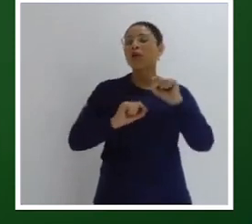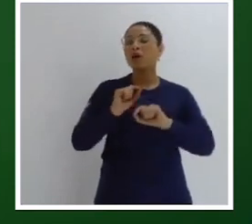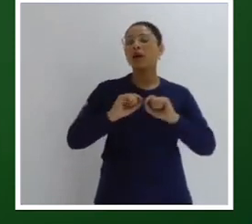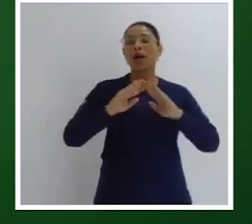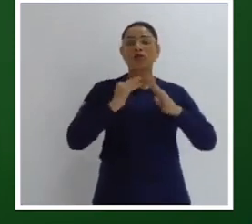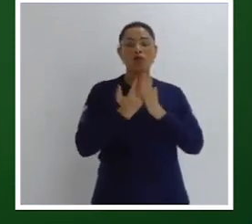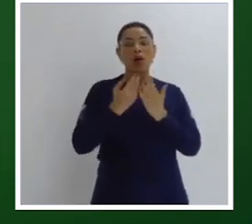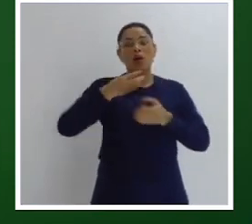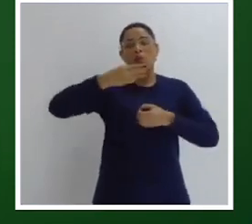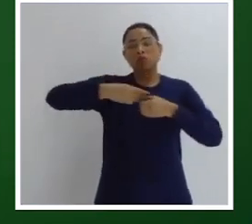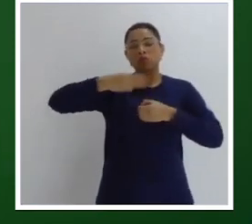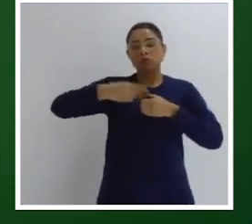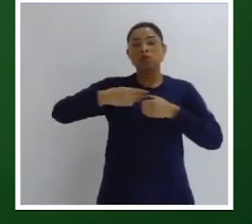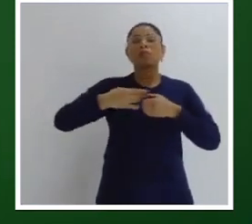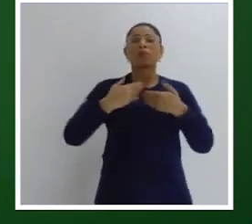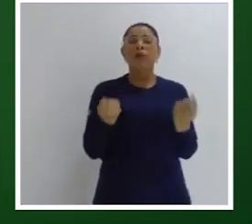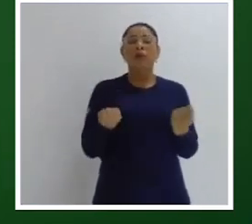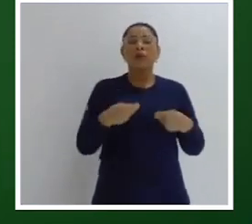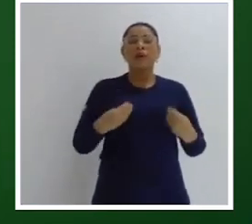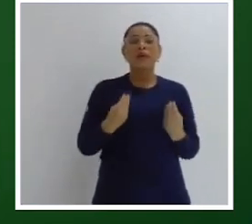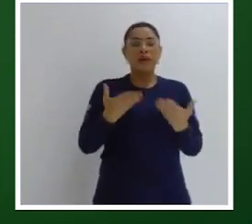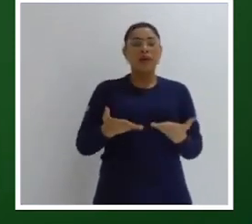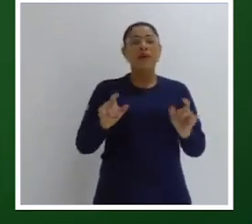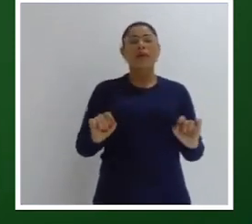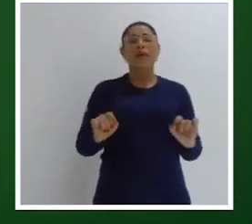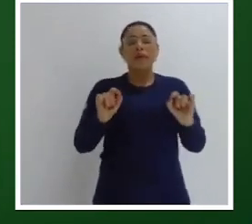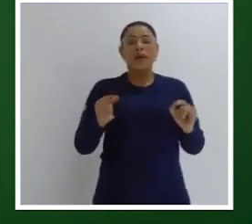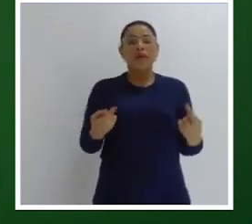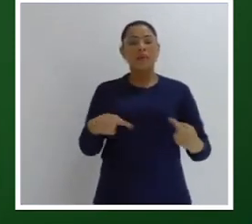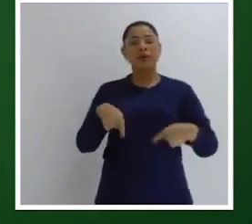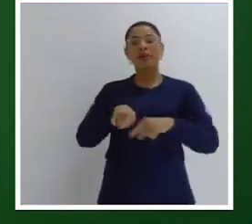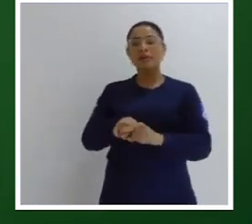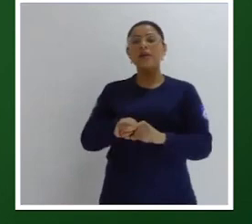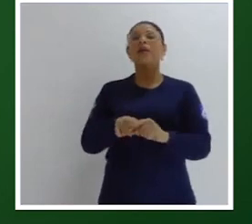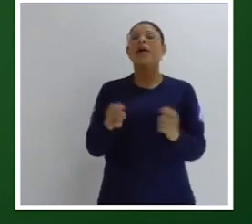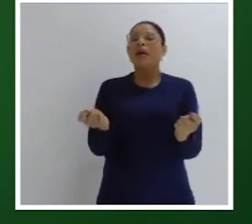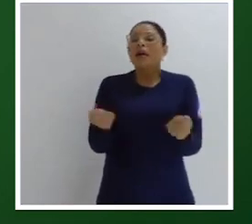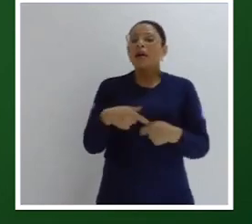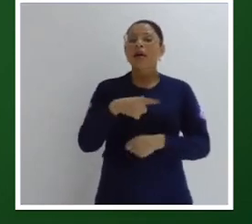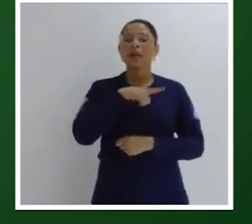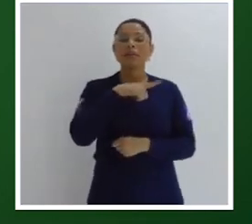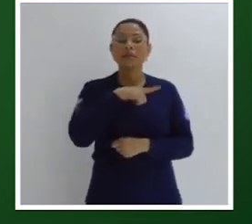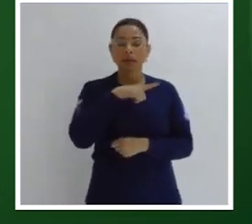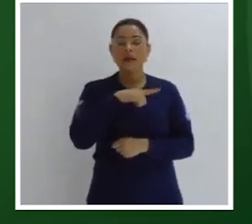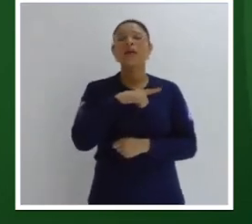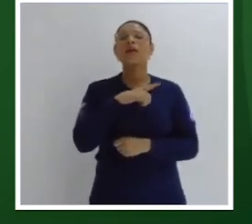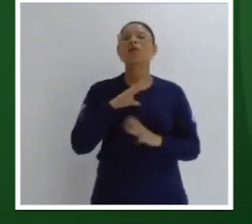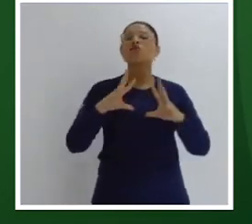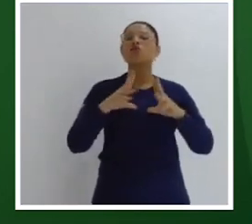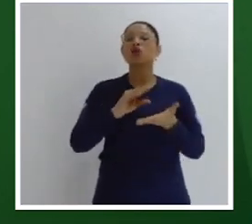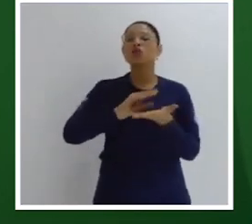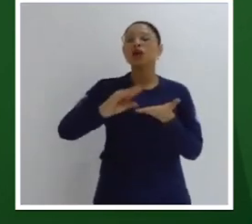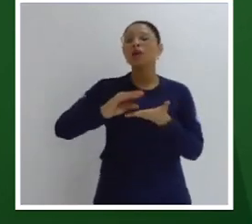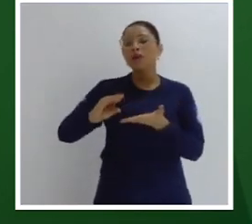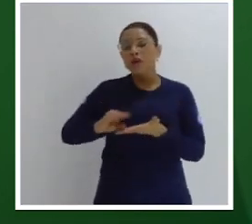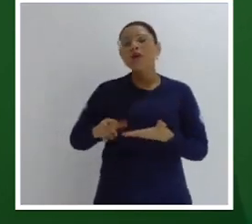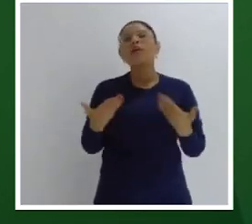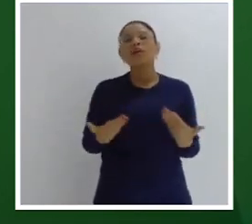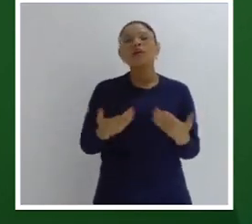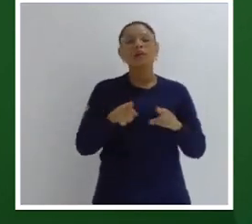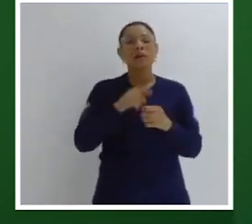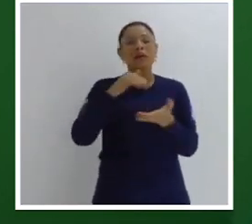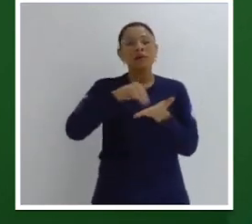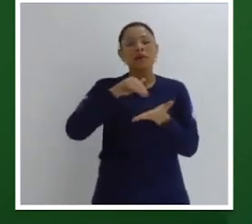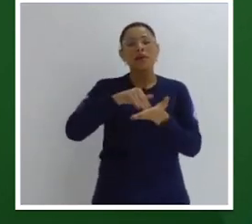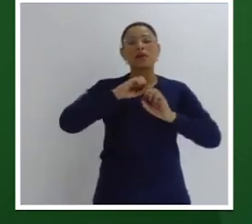do município através desse dessa parceria receba os recursos nós tivemos através da Secretaria